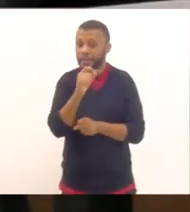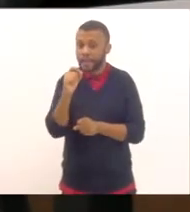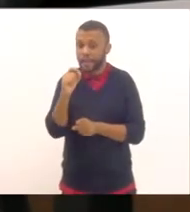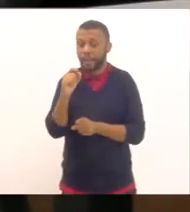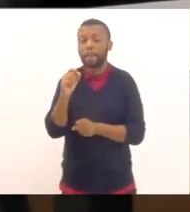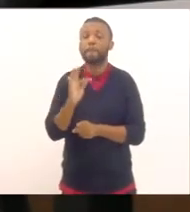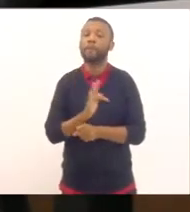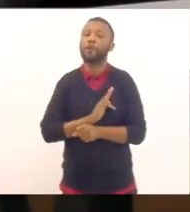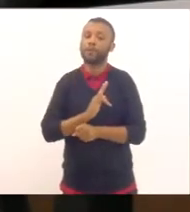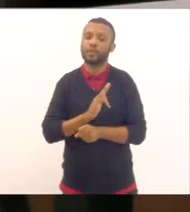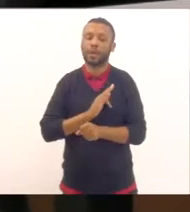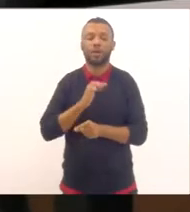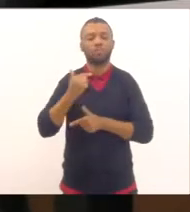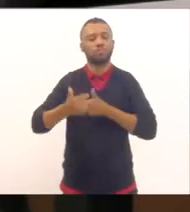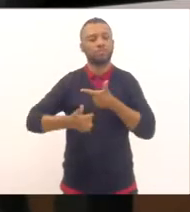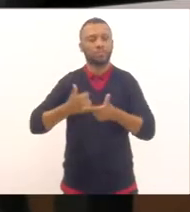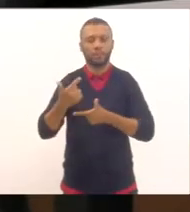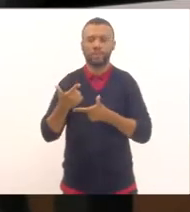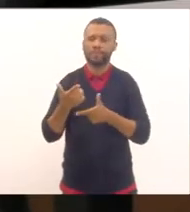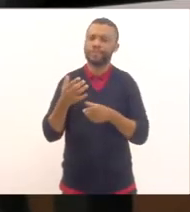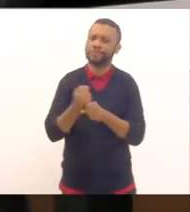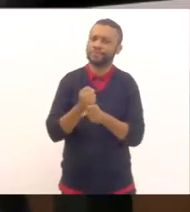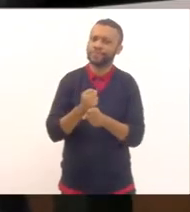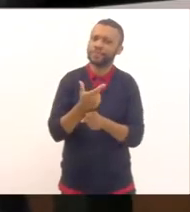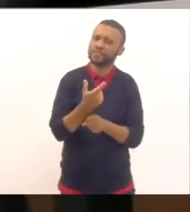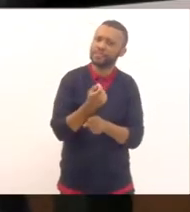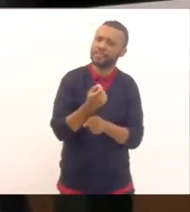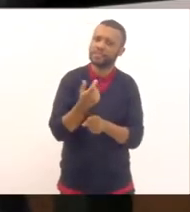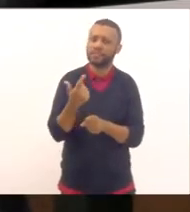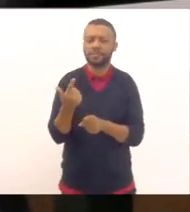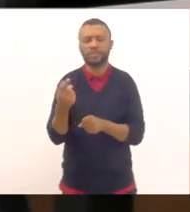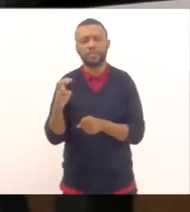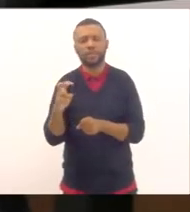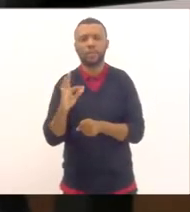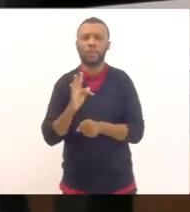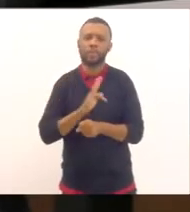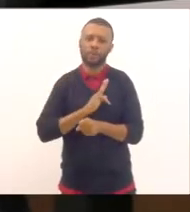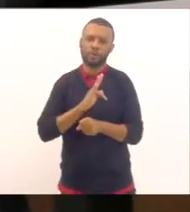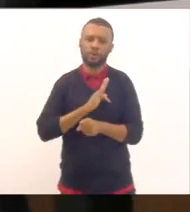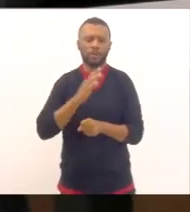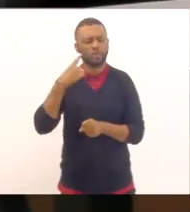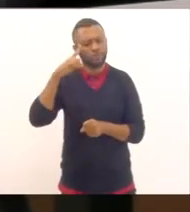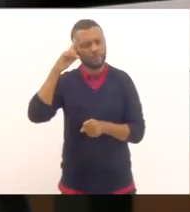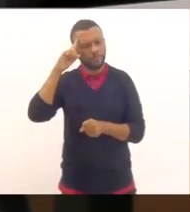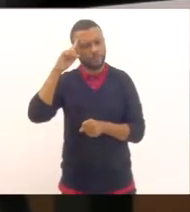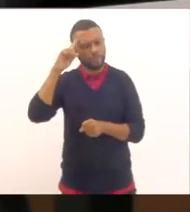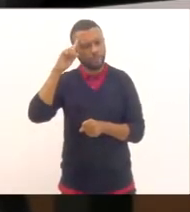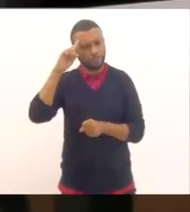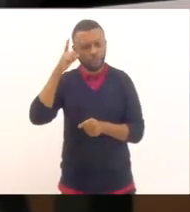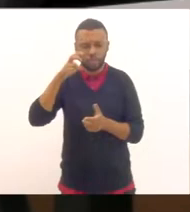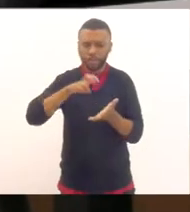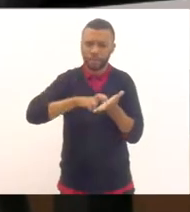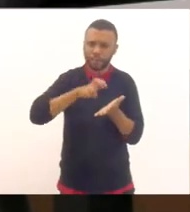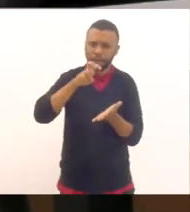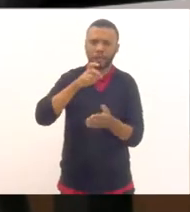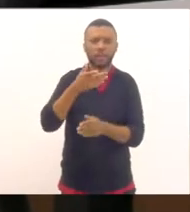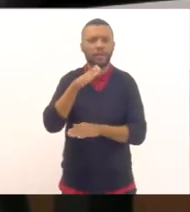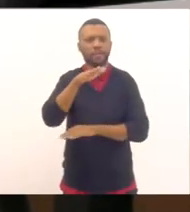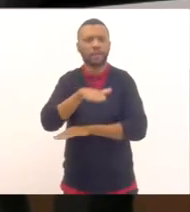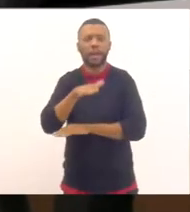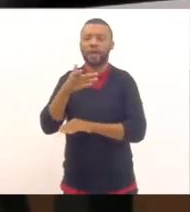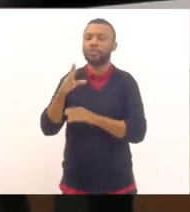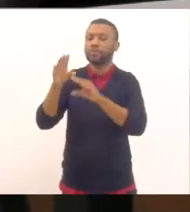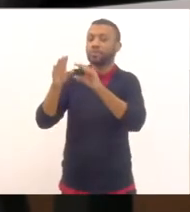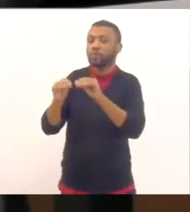nós trabalhamos com uma média de 20 a 25 policiais diariamente em turnos cobrindo as principais